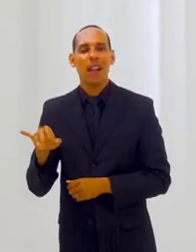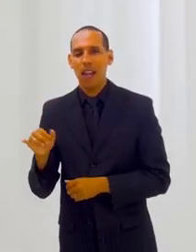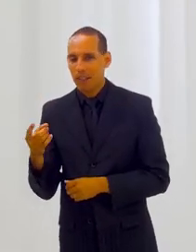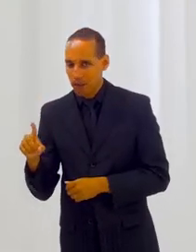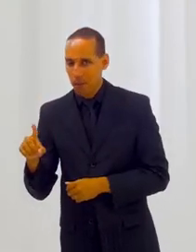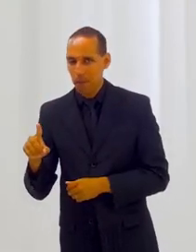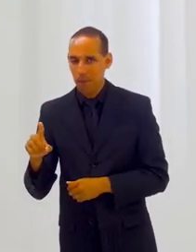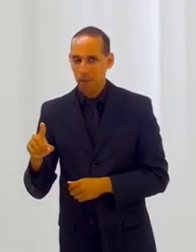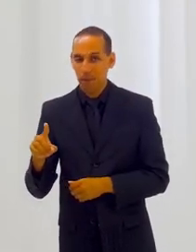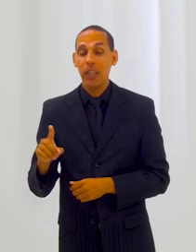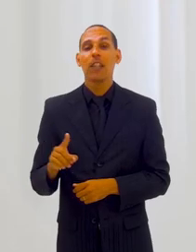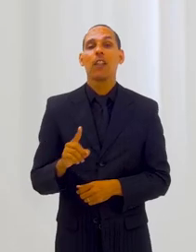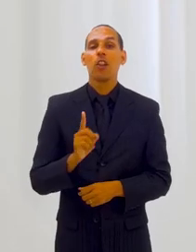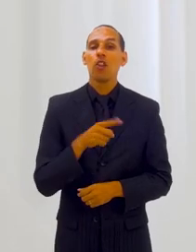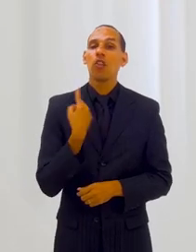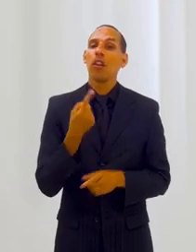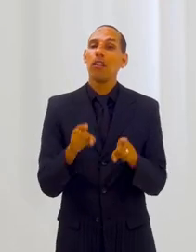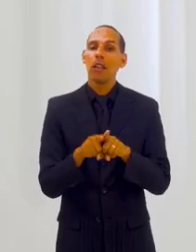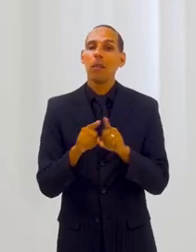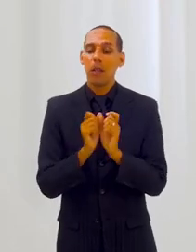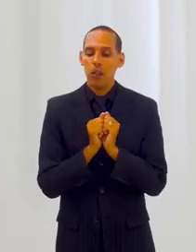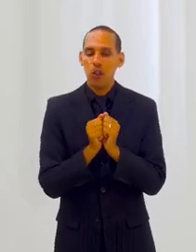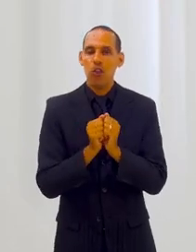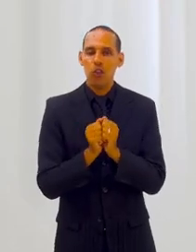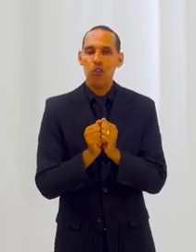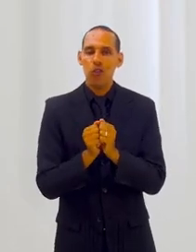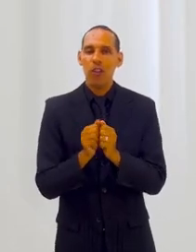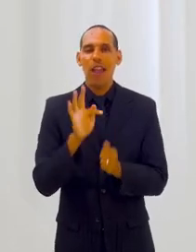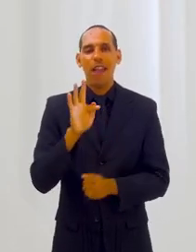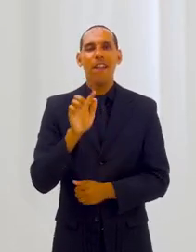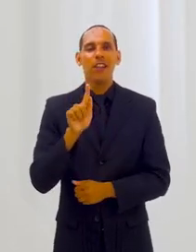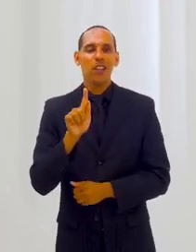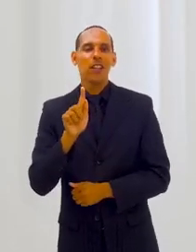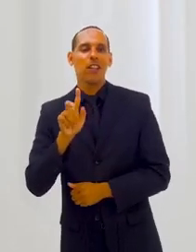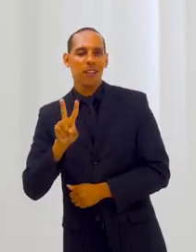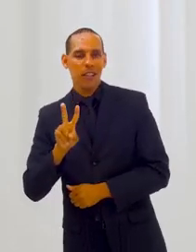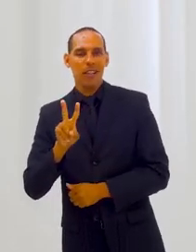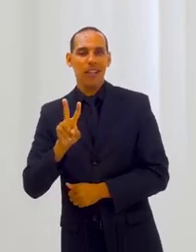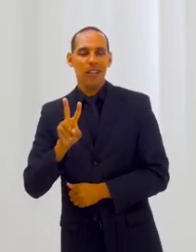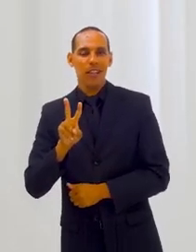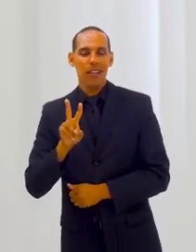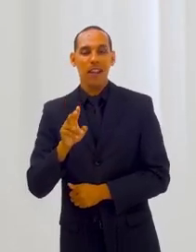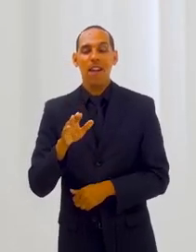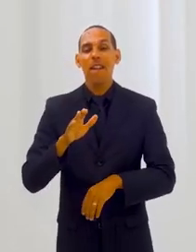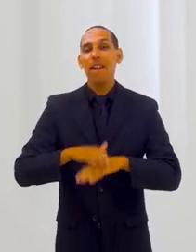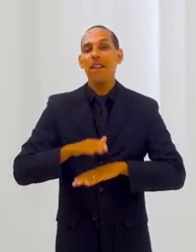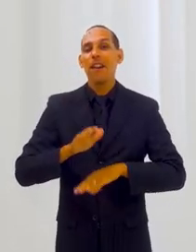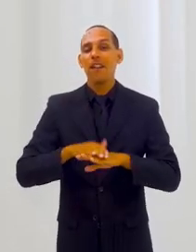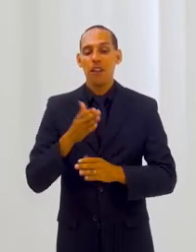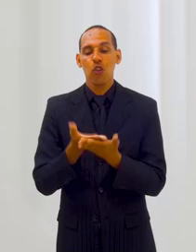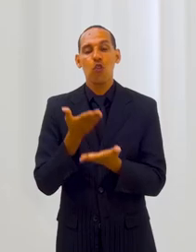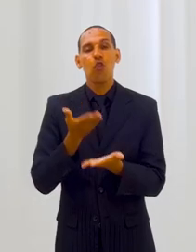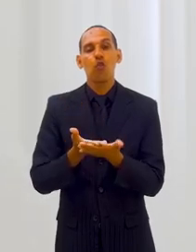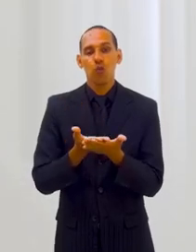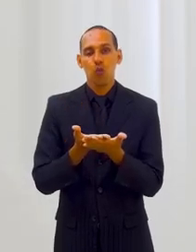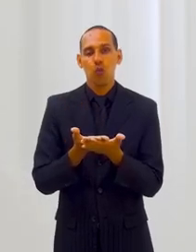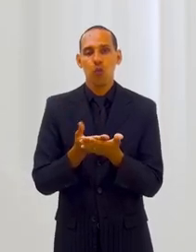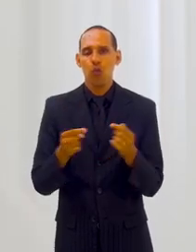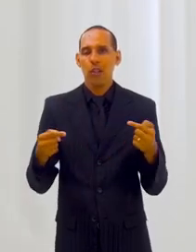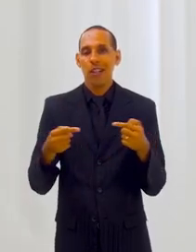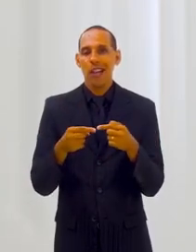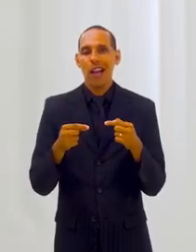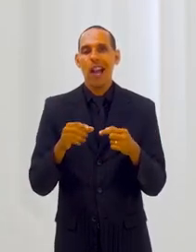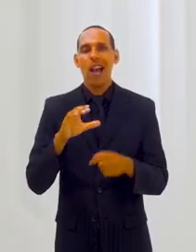em comum acordo, resolvemos contratar a Fundação Getúlio Vargas para fazer um estudo da